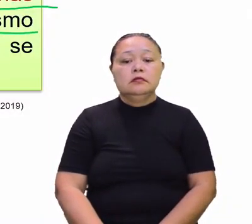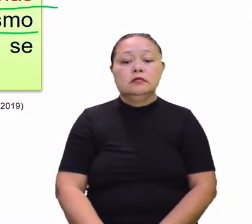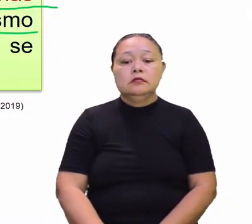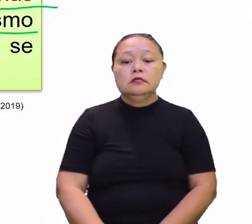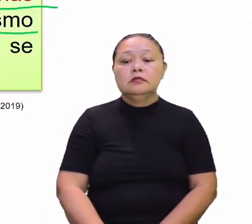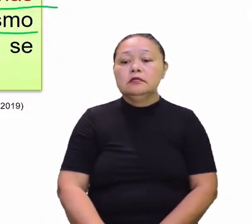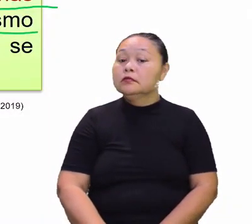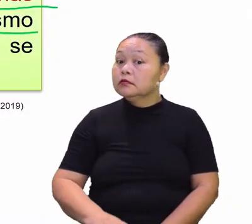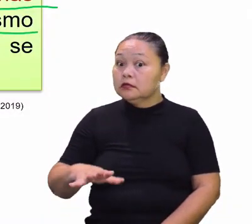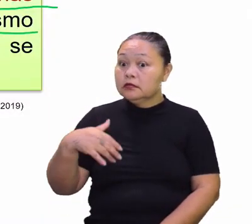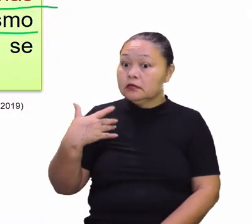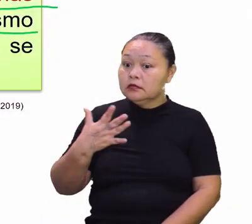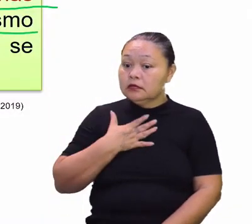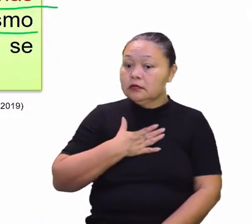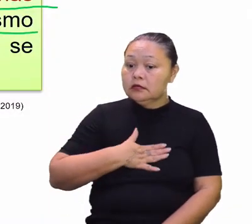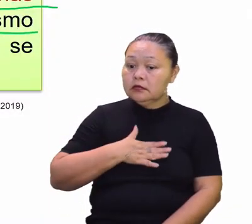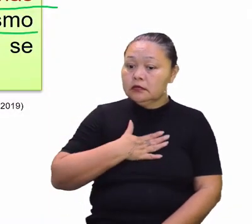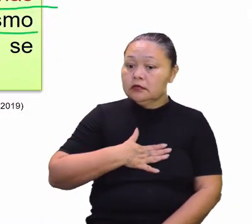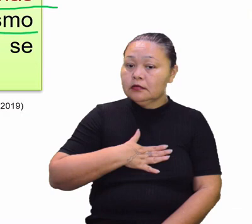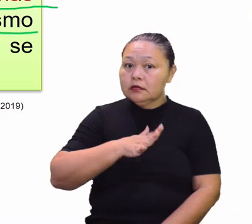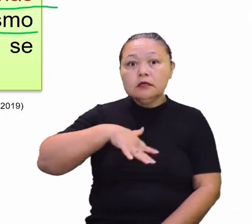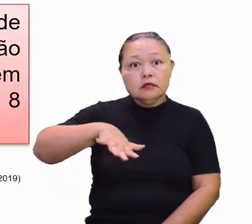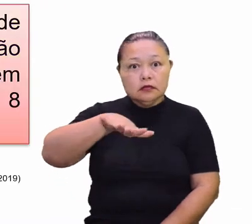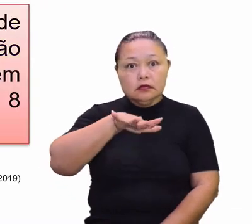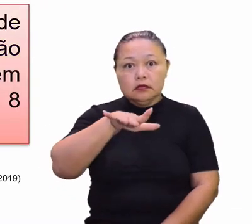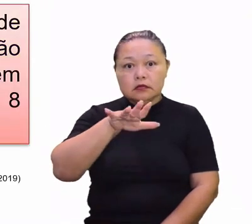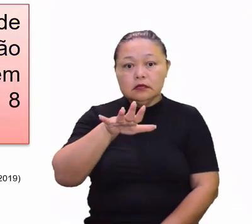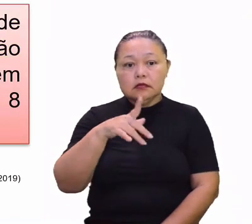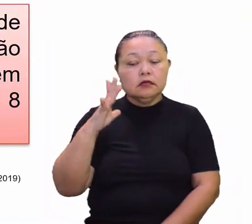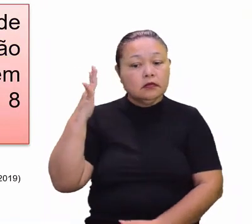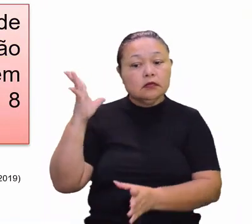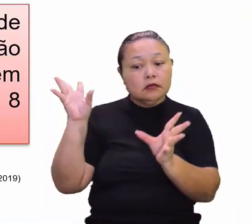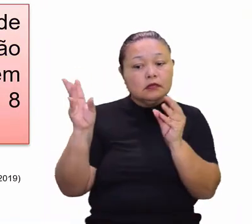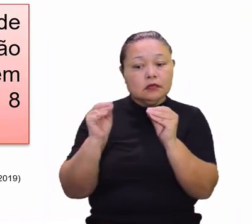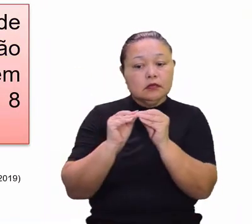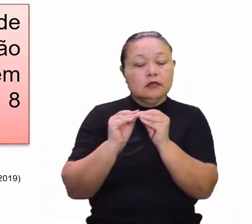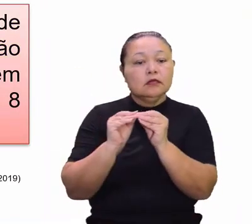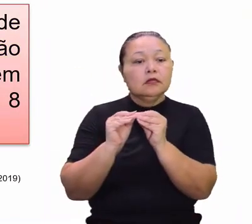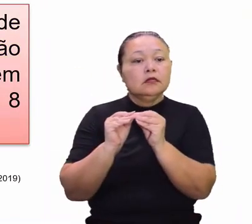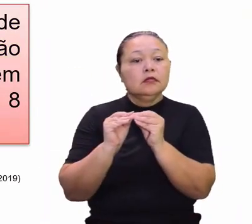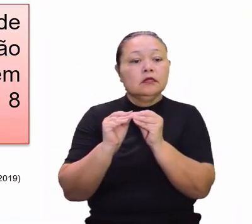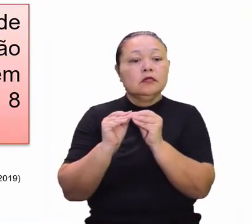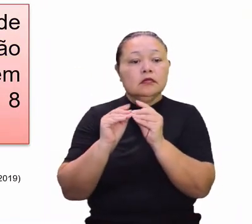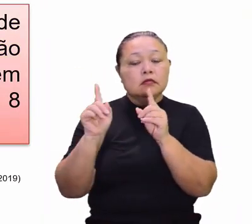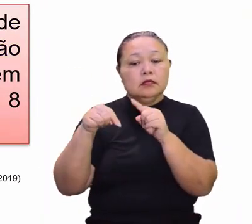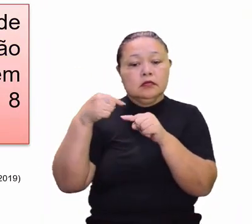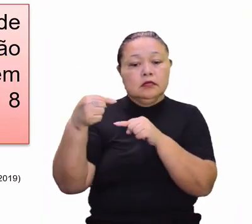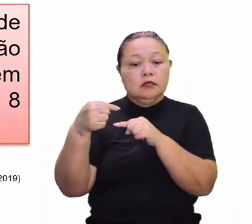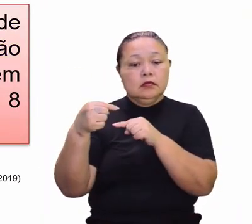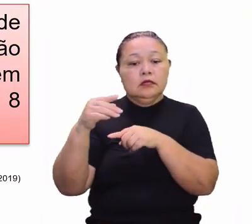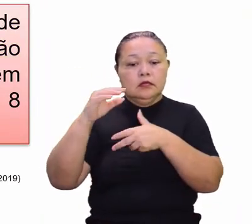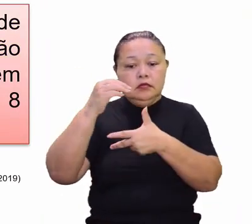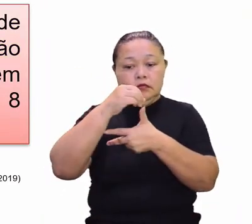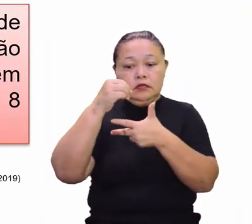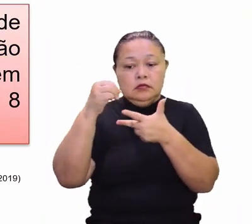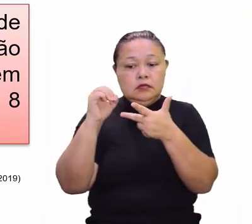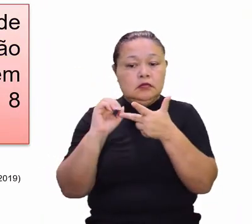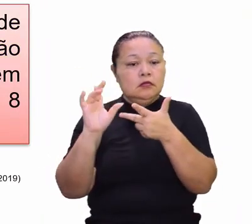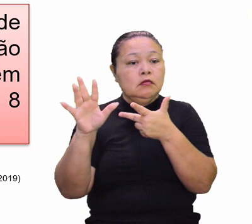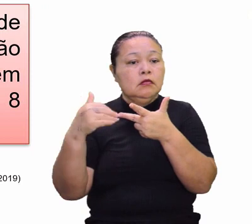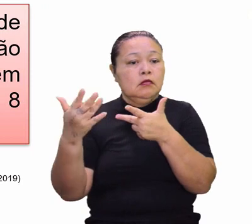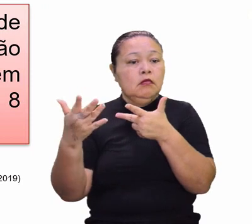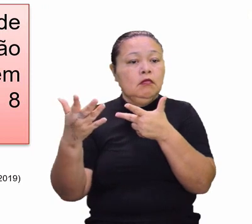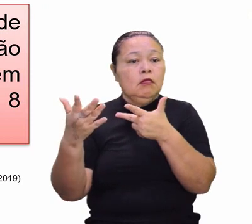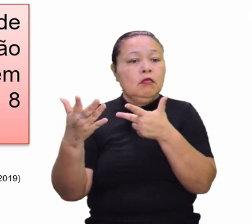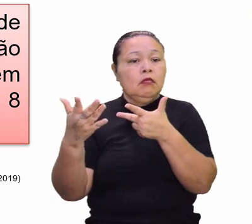Avançando para mais informações. E aí, Rogério? Tranquilo, é bom, né, a garotada aí fazer esse resumão aí? É mesmo? Daqui a pouco eles vão fazer Enem.